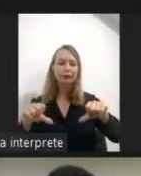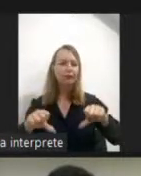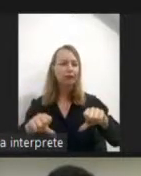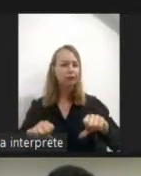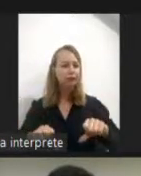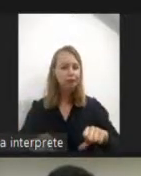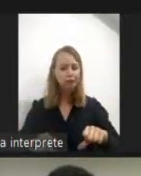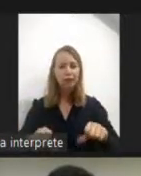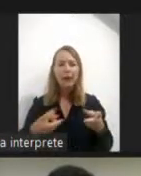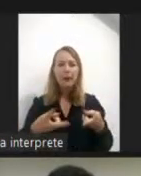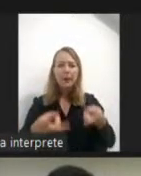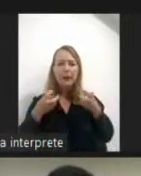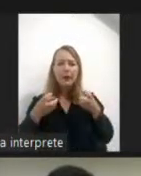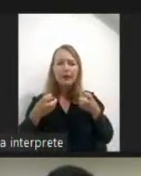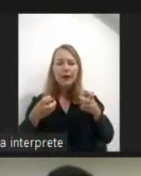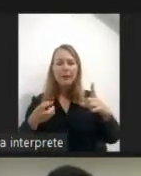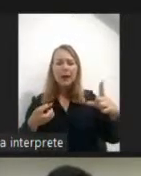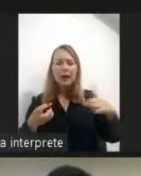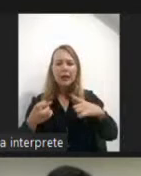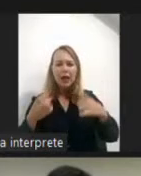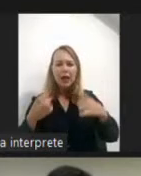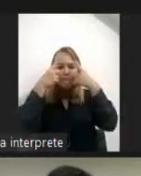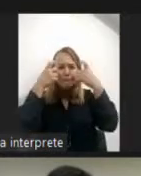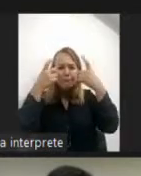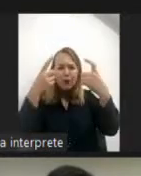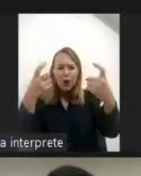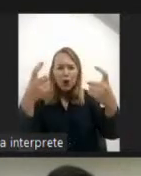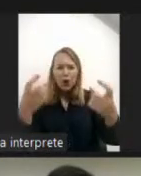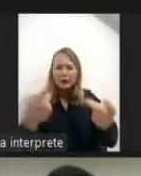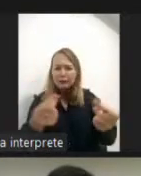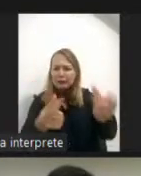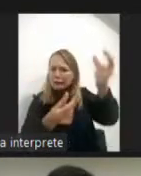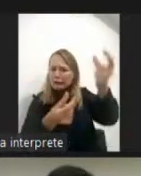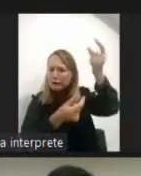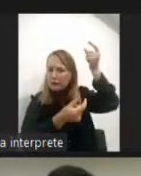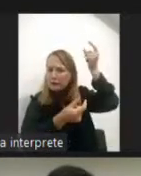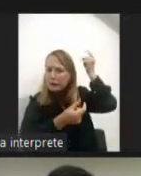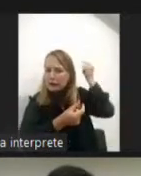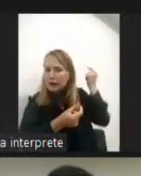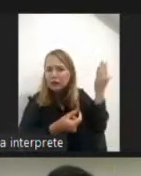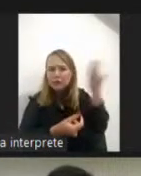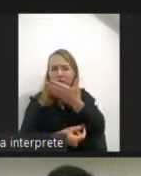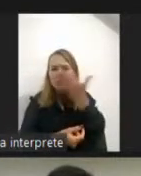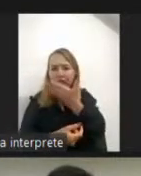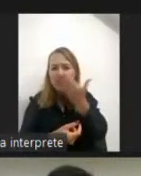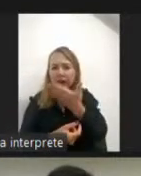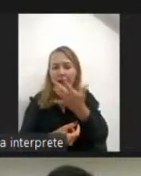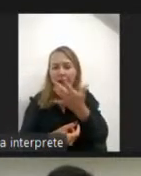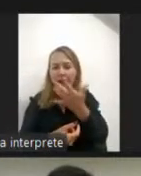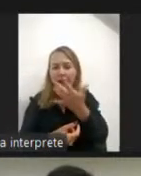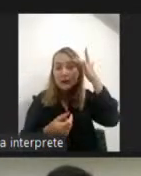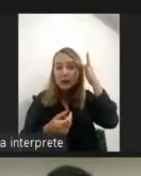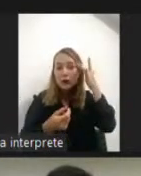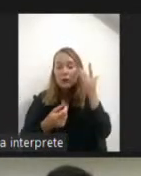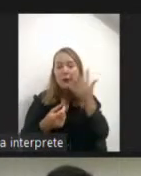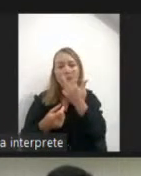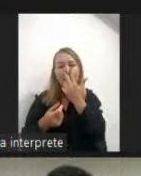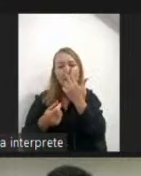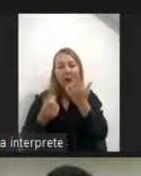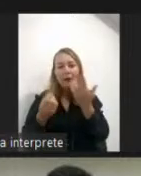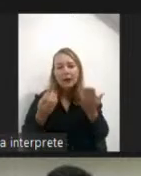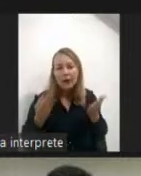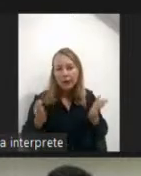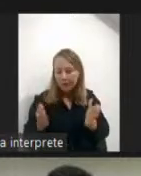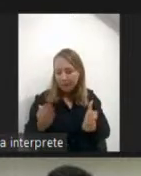visto crueldades nunca vistas há muitos anos. As pessoas estão se fechando, as pessoas estão